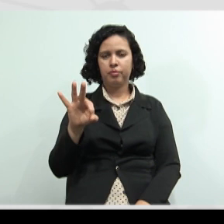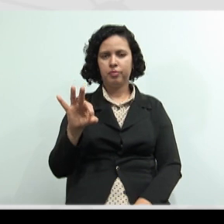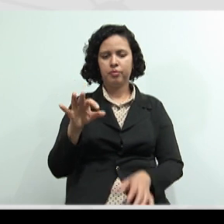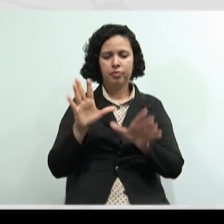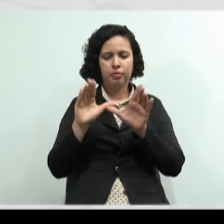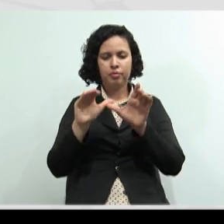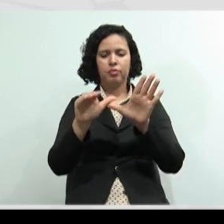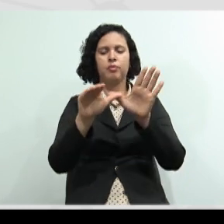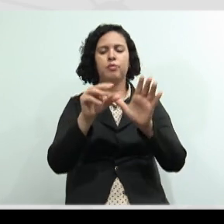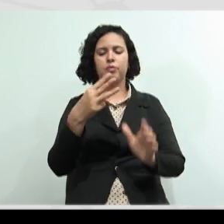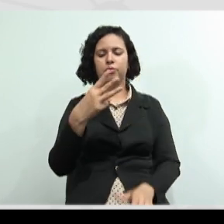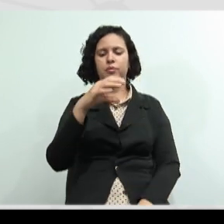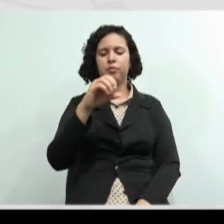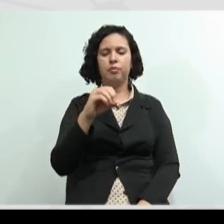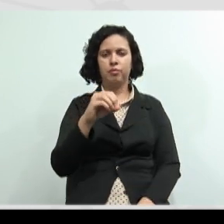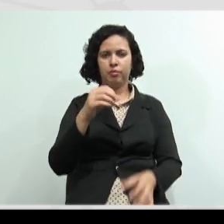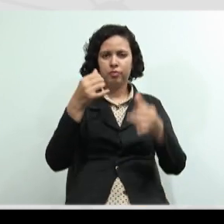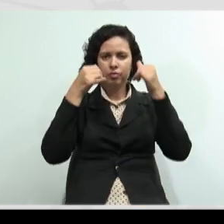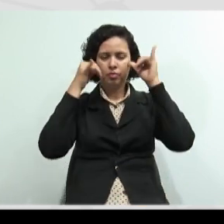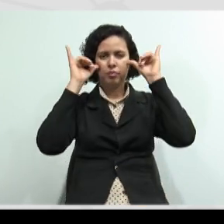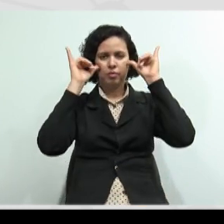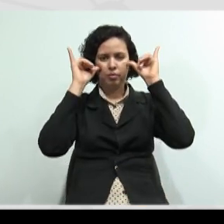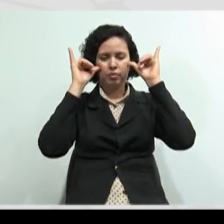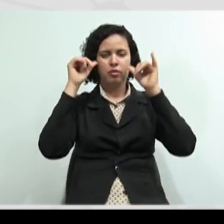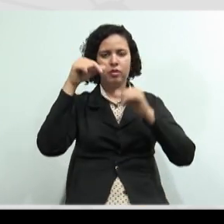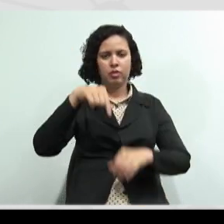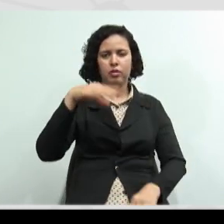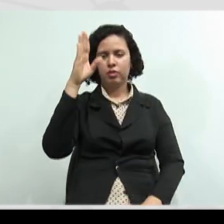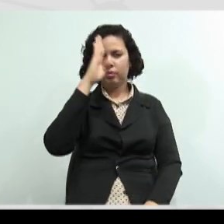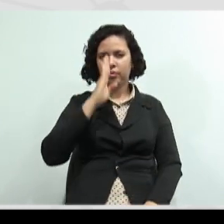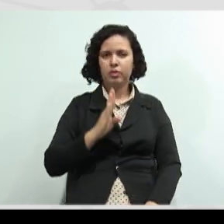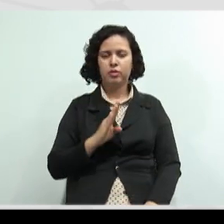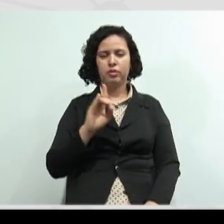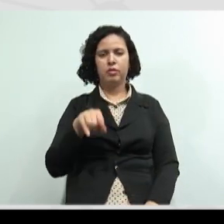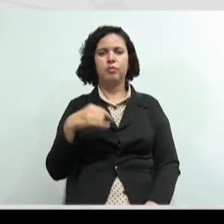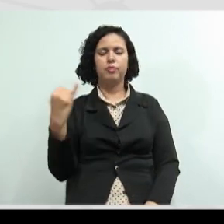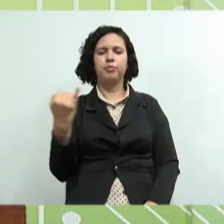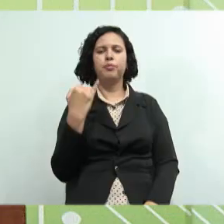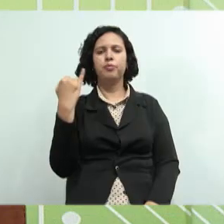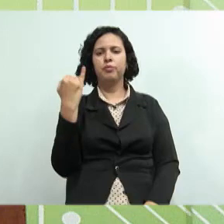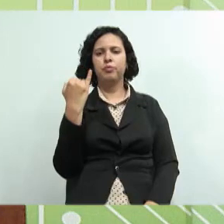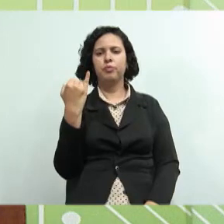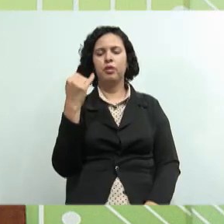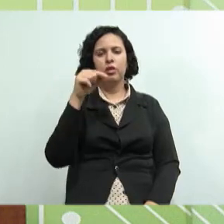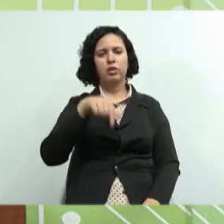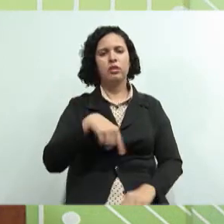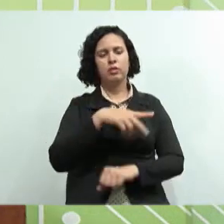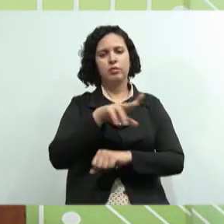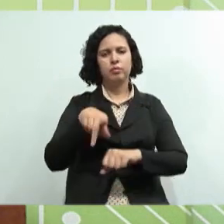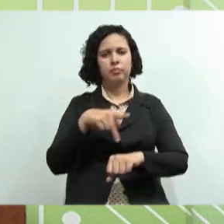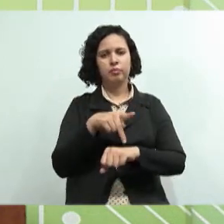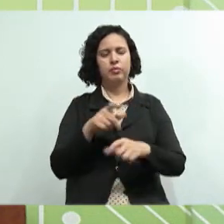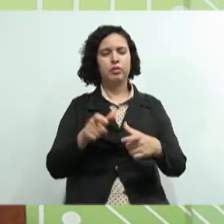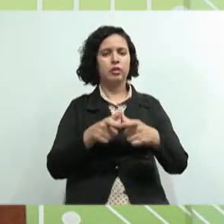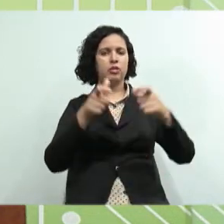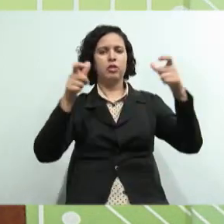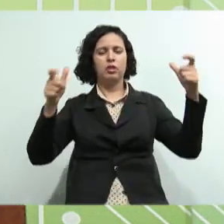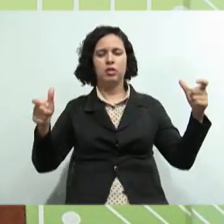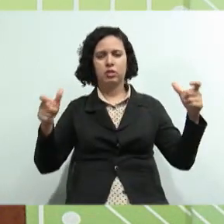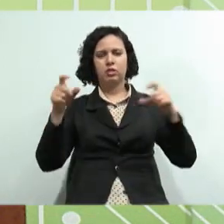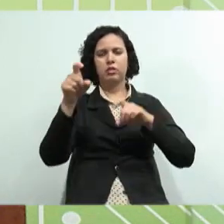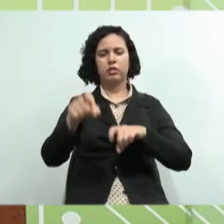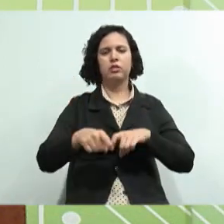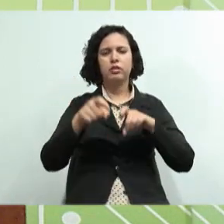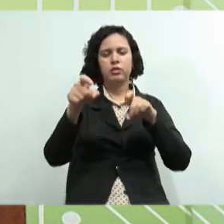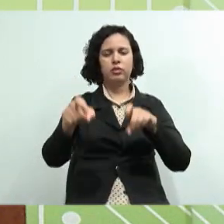dos bovinos no Brasil. Muito relevante, Importantíssimo no nosso país que é uma potência nessa parte de agricultura,